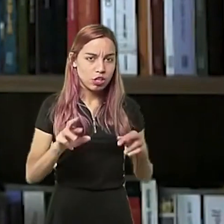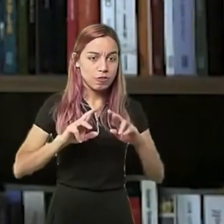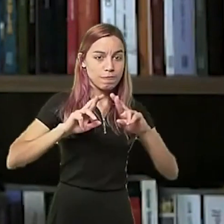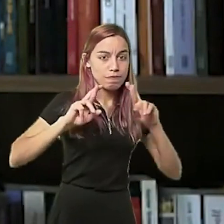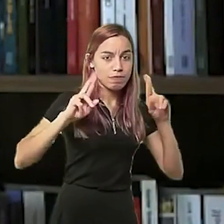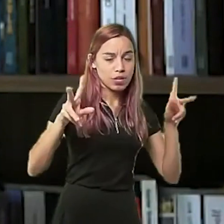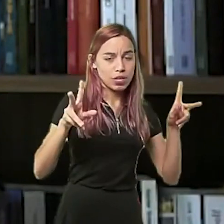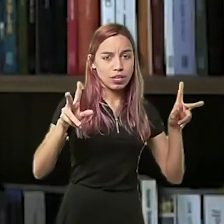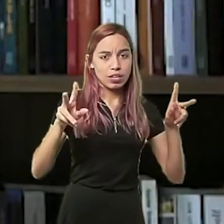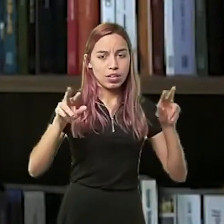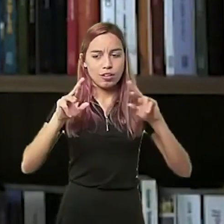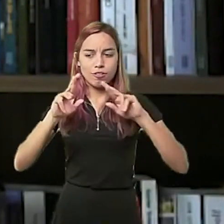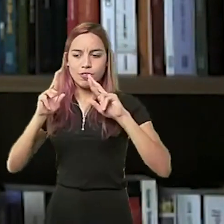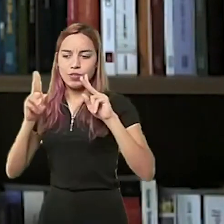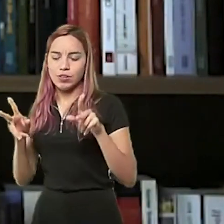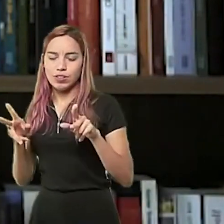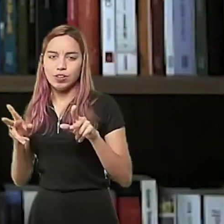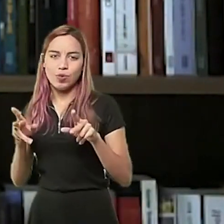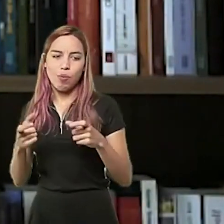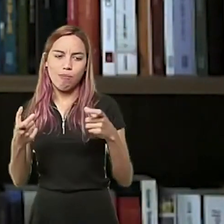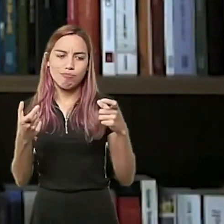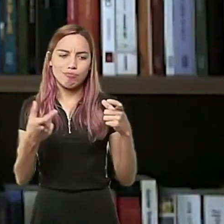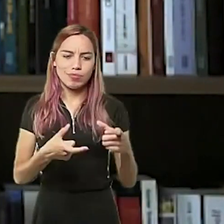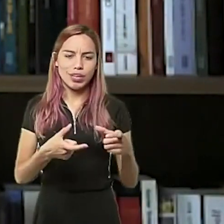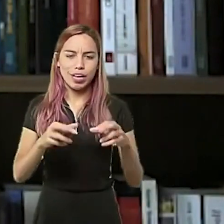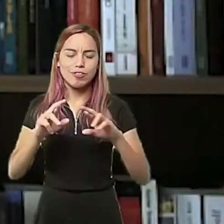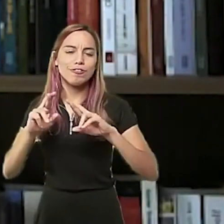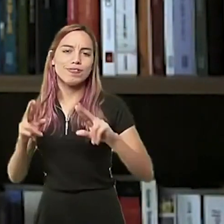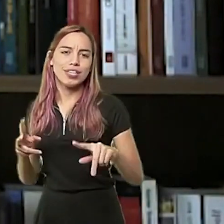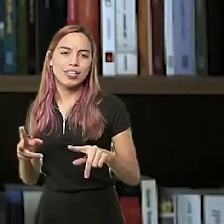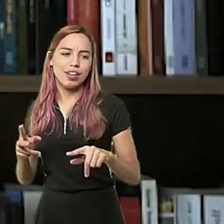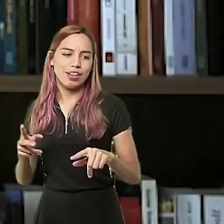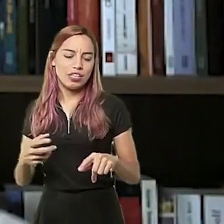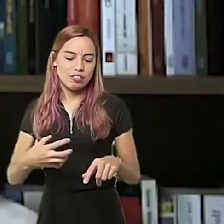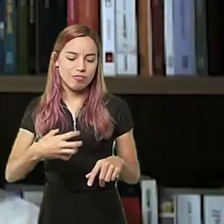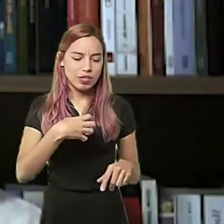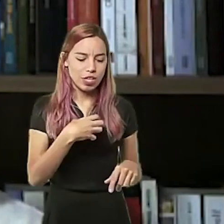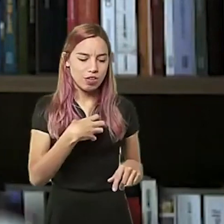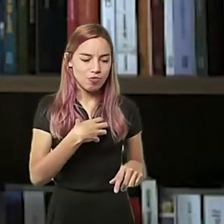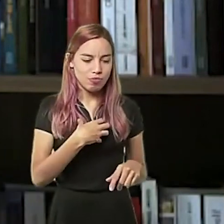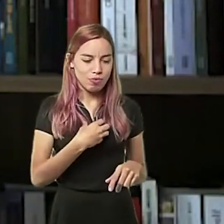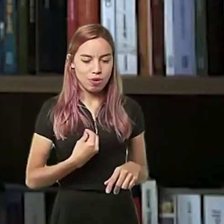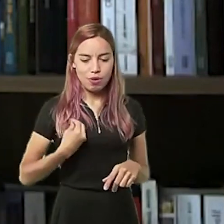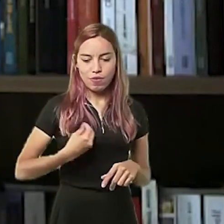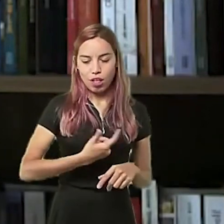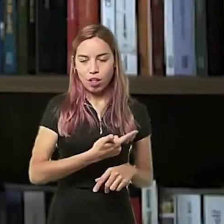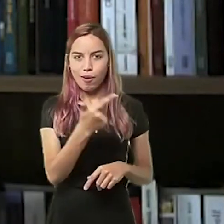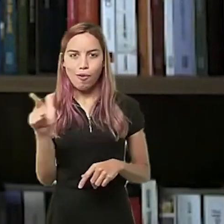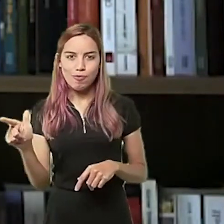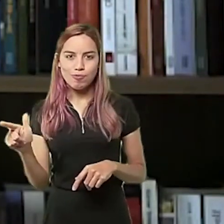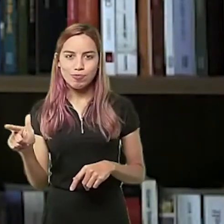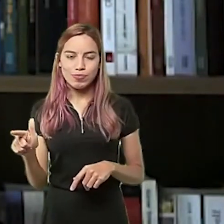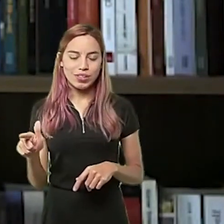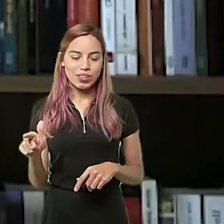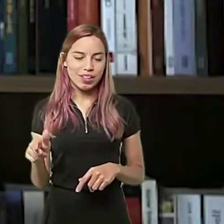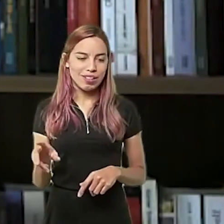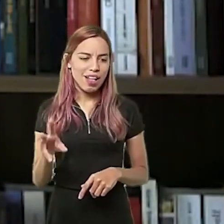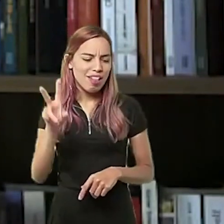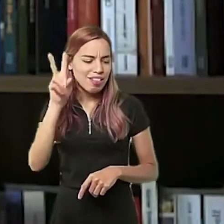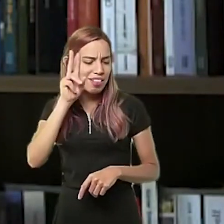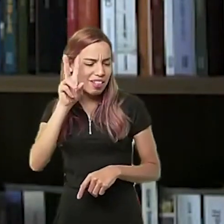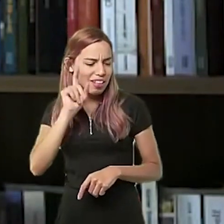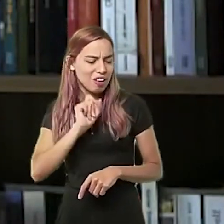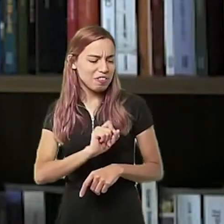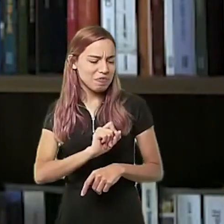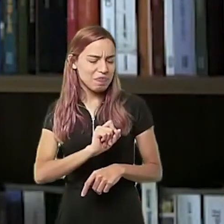levar para outros horizontes, me levar para viver outras vidas. Eu acho que o interessante da literatura é justamente